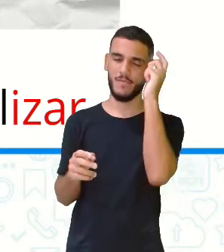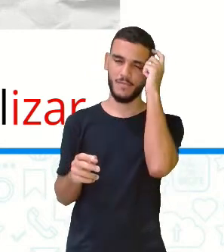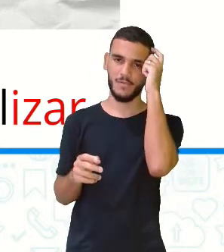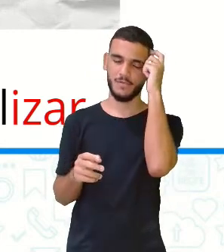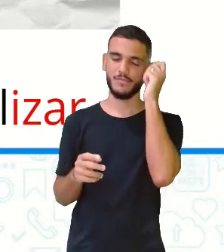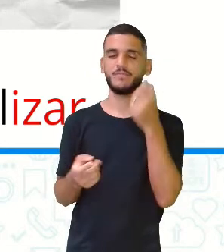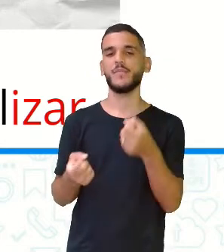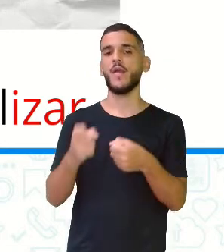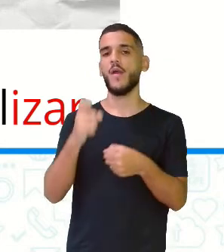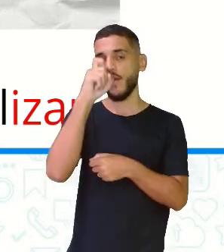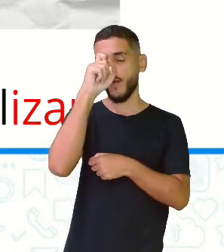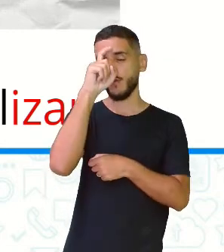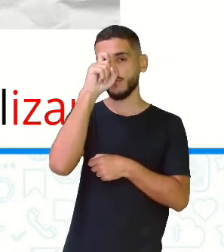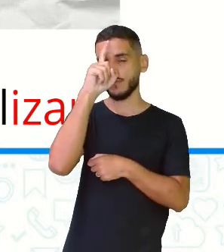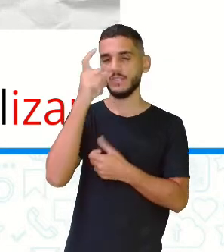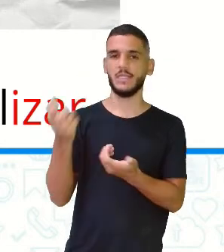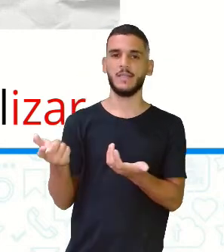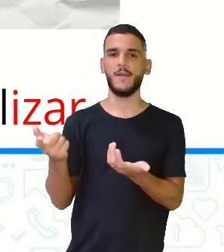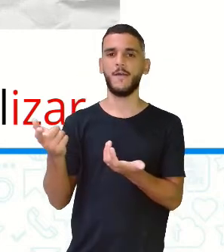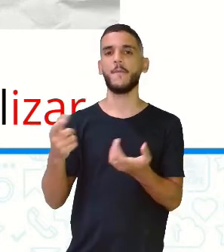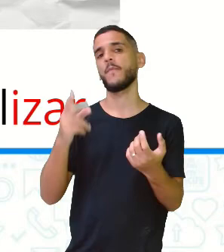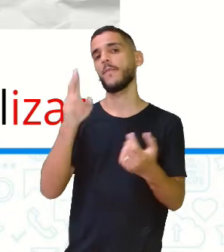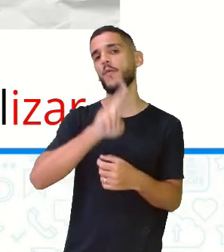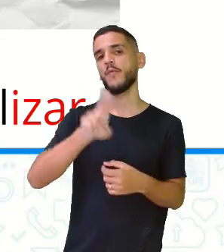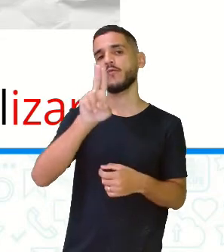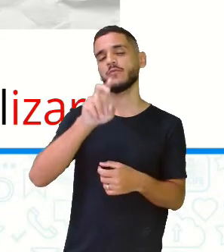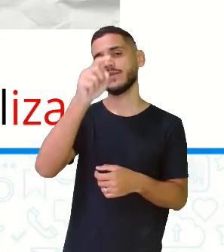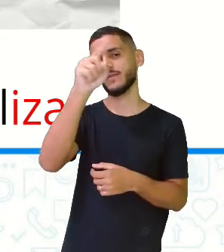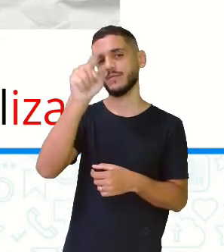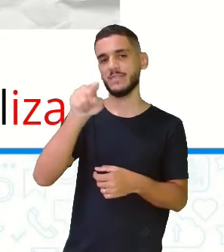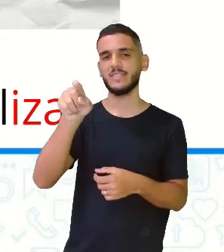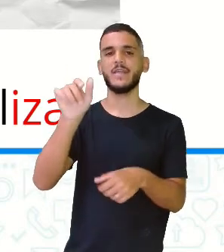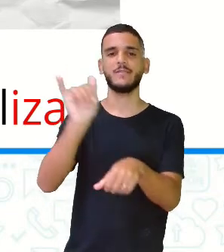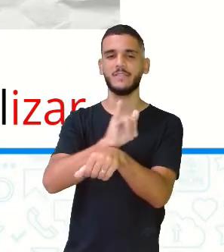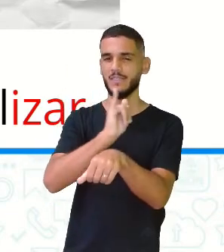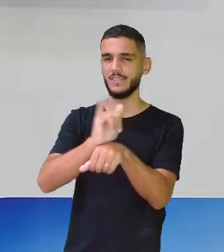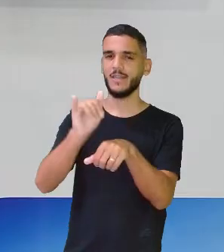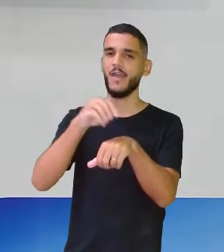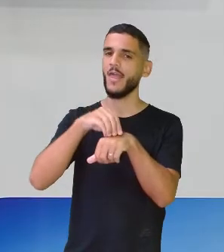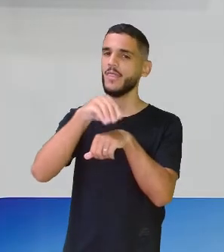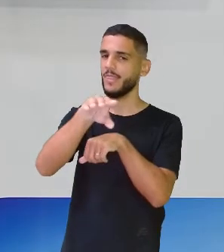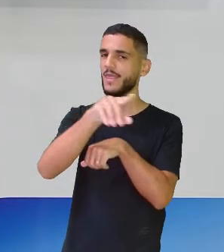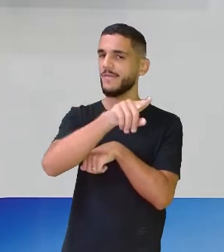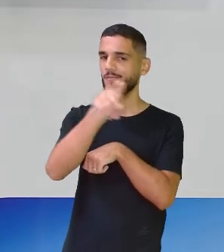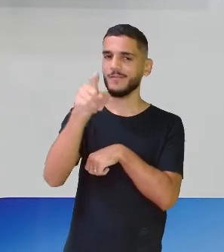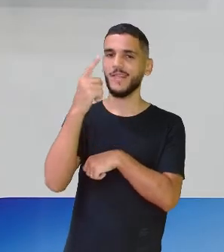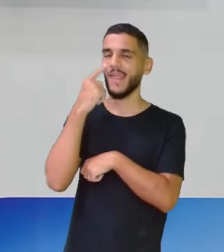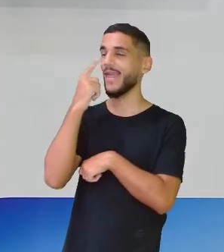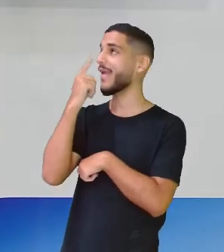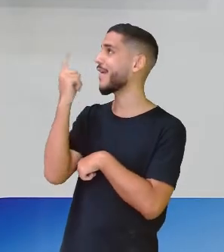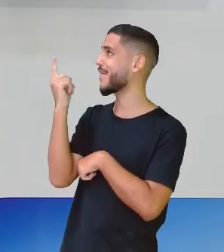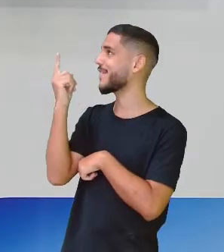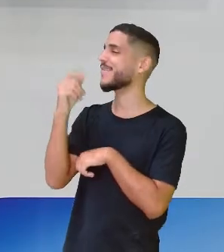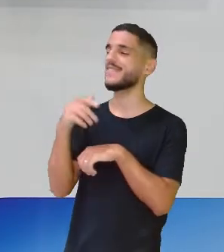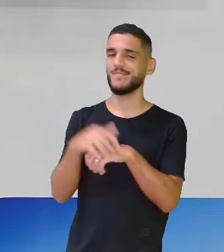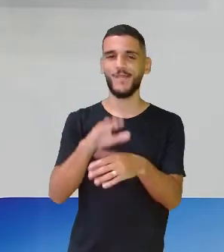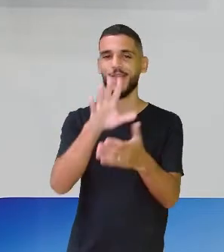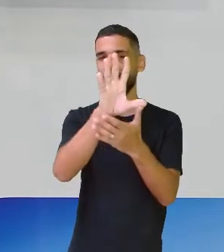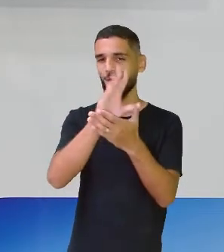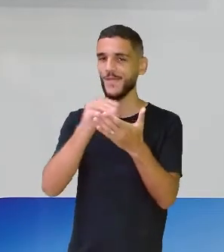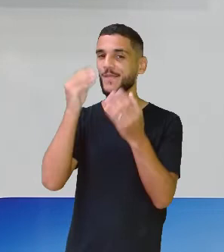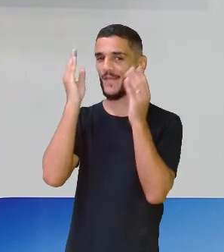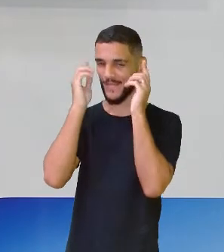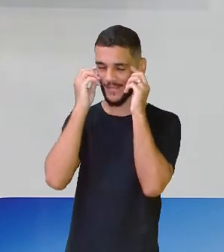o Z, tá certo? Então, se não tem S, vai ser com Z. Essa é uma dica de ouro e vocês se liguem nela, não erra